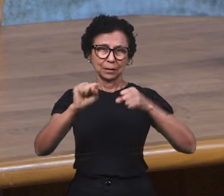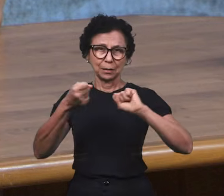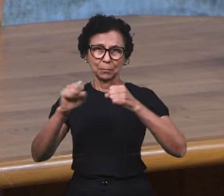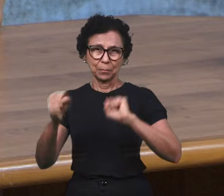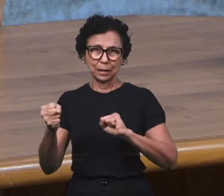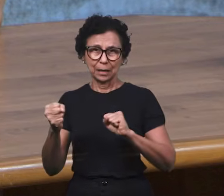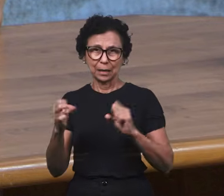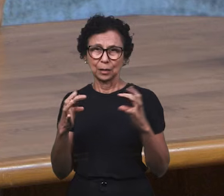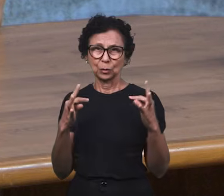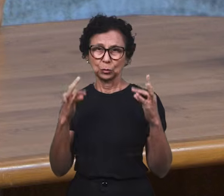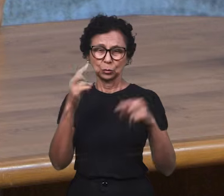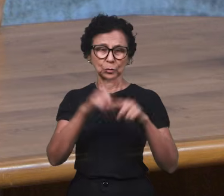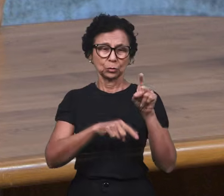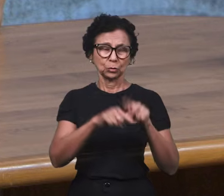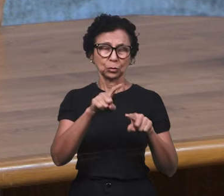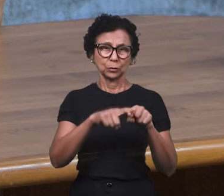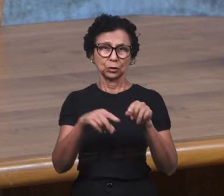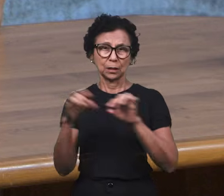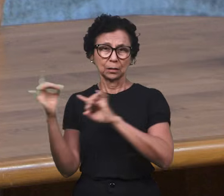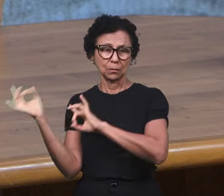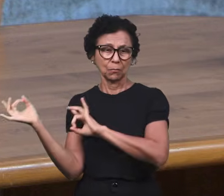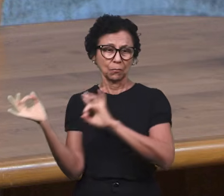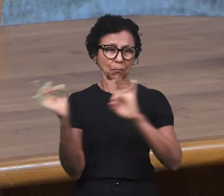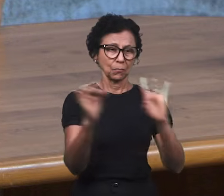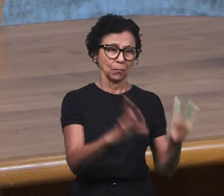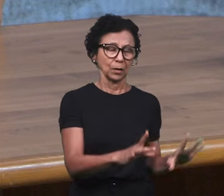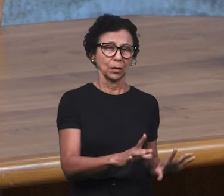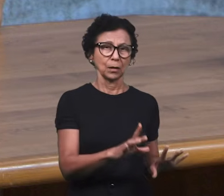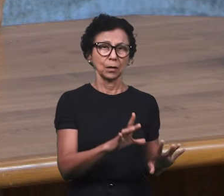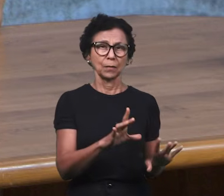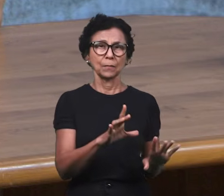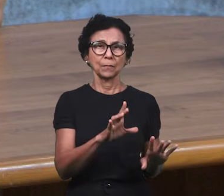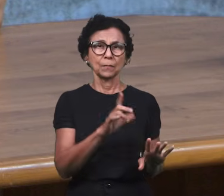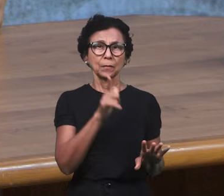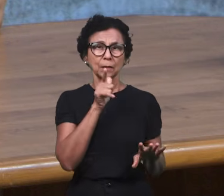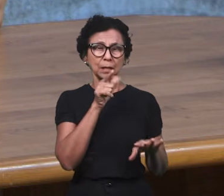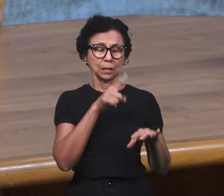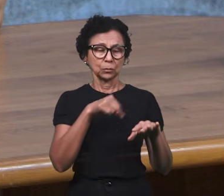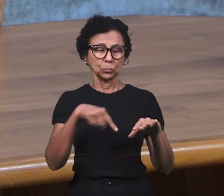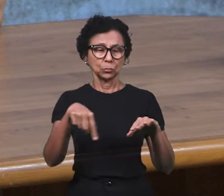e os lançaram no ribeiro de Cedron. Então,